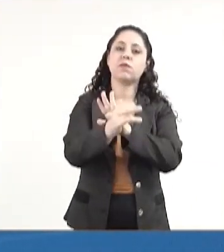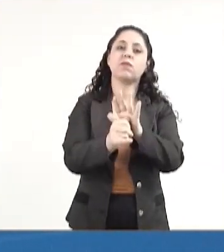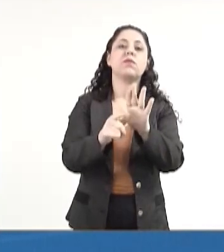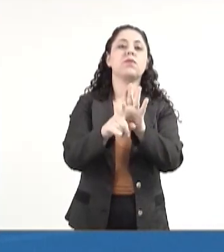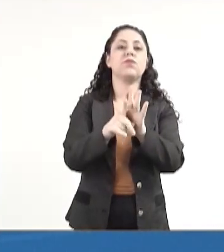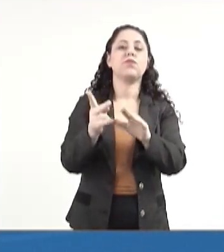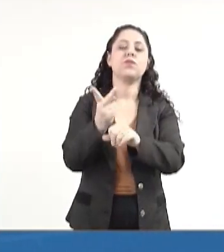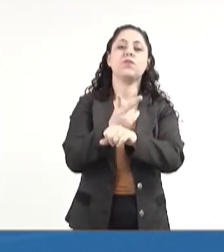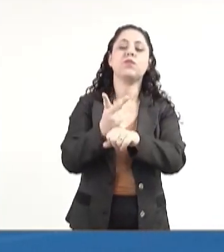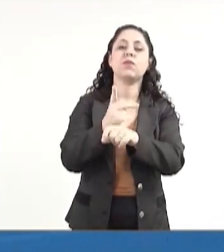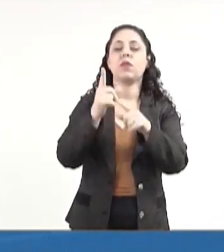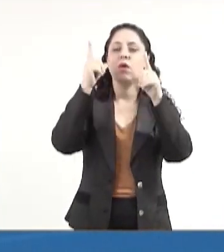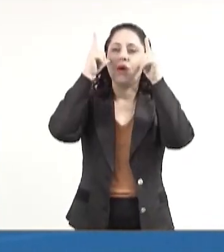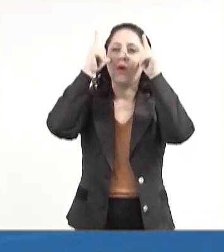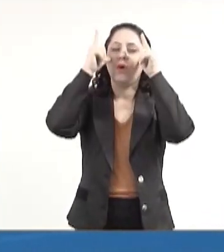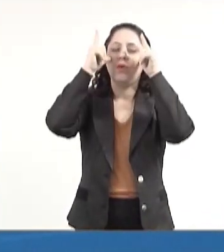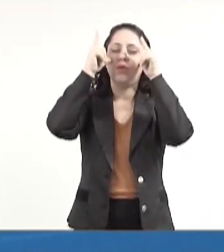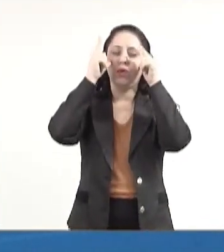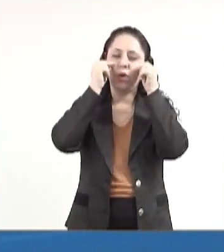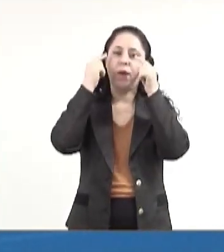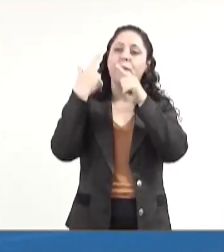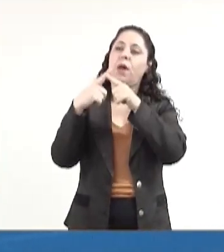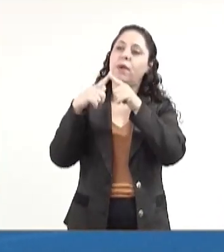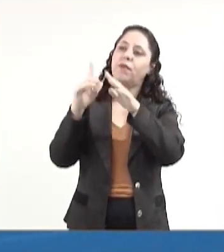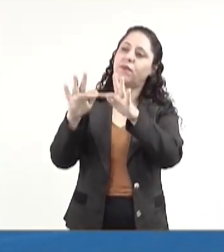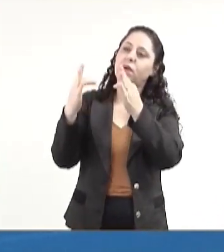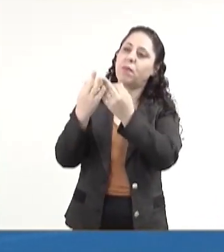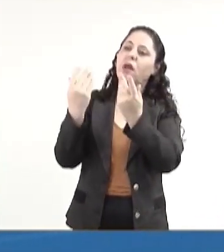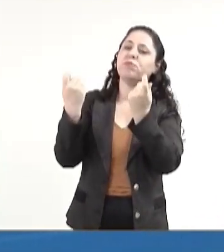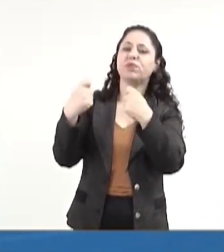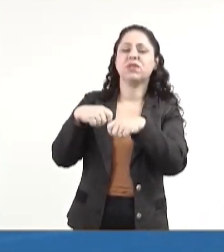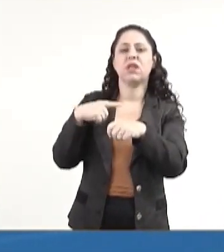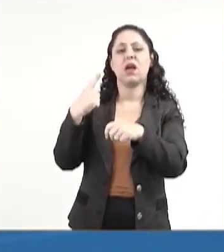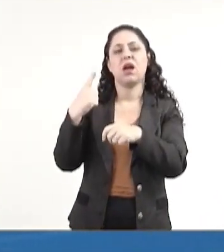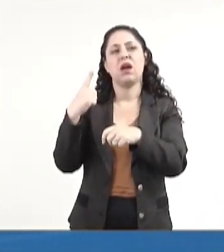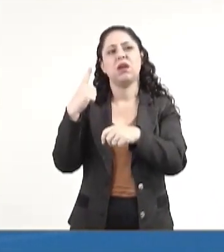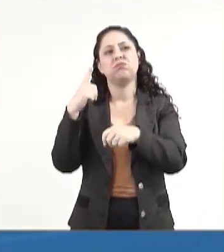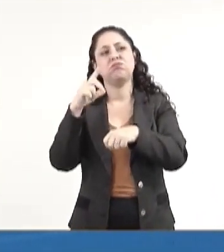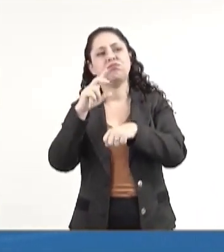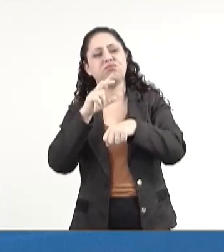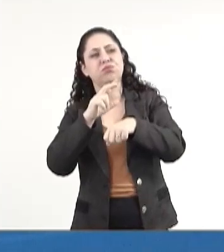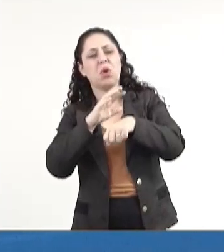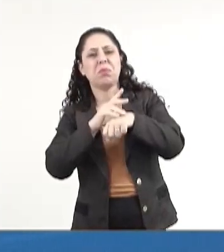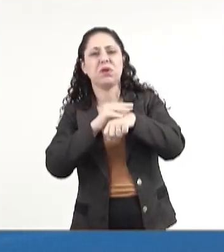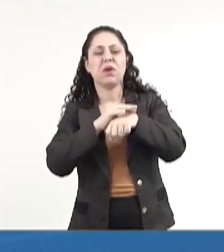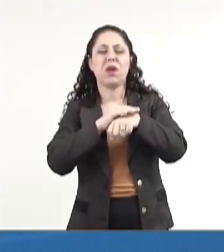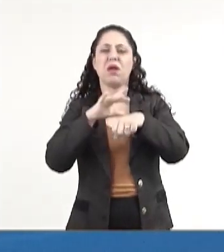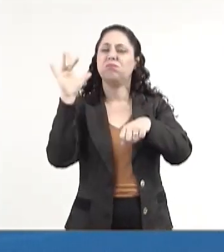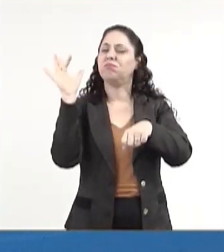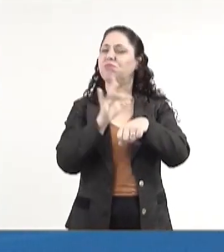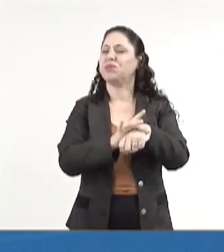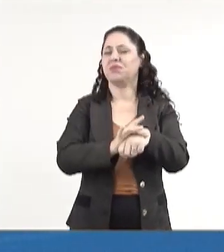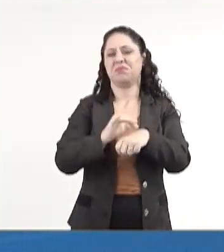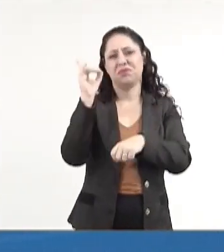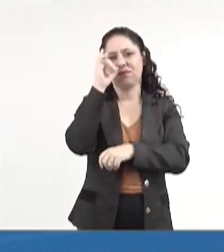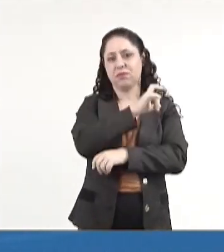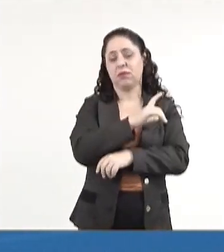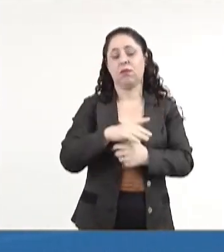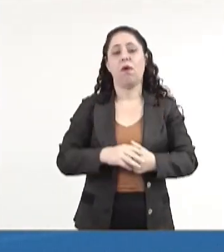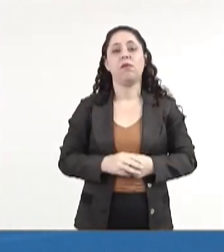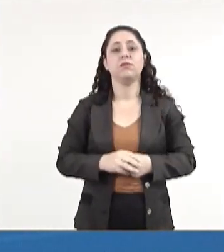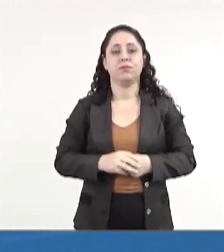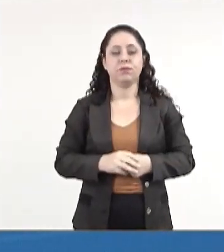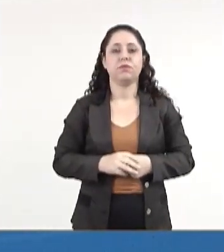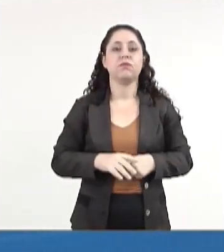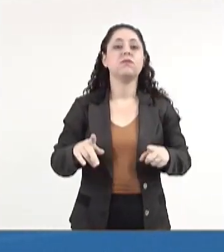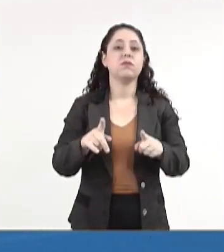de lei busca aliviar a carga dessas pessoas, especialmente aquelas que estão enfrentando tratamentos difíceis e debilitantes. Essa